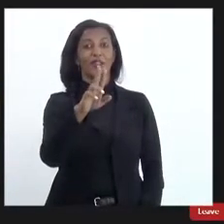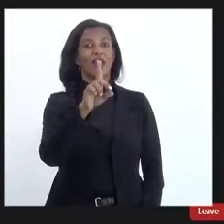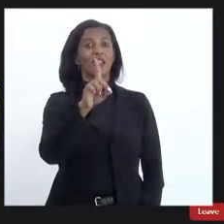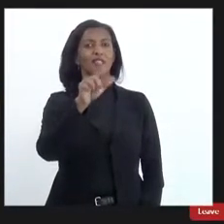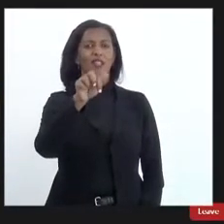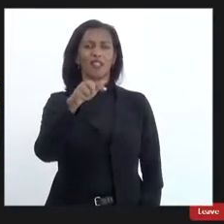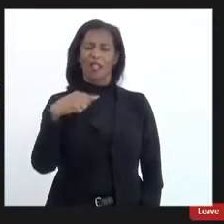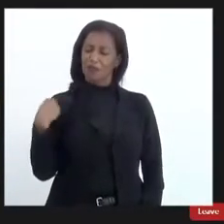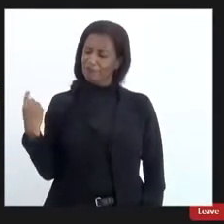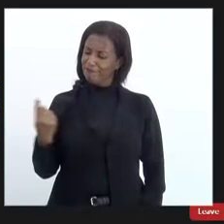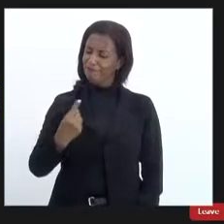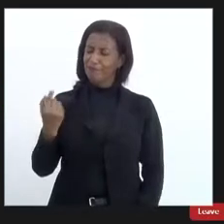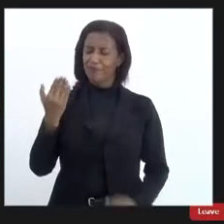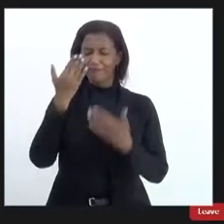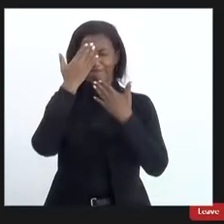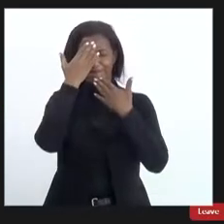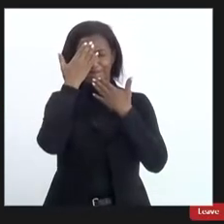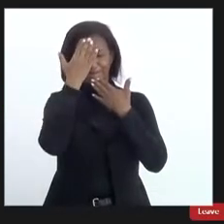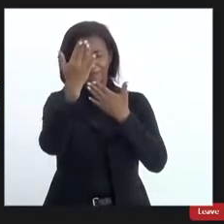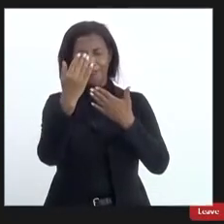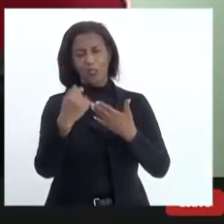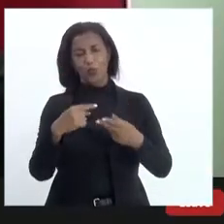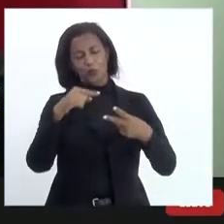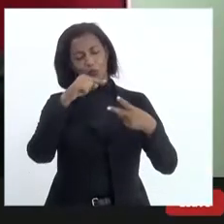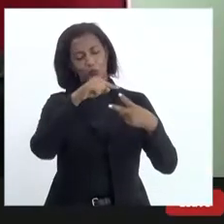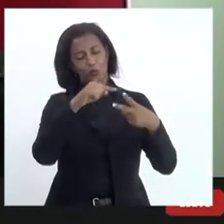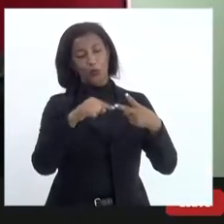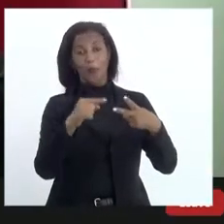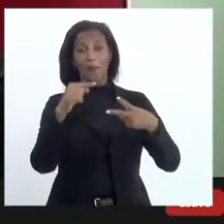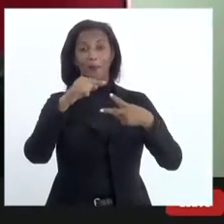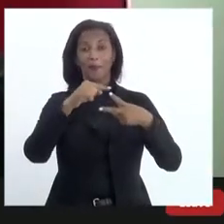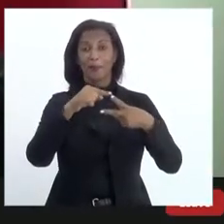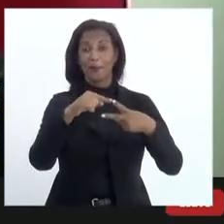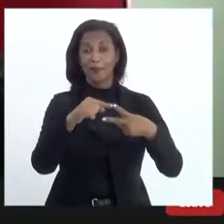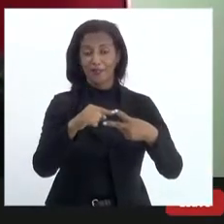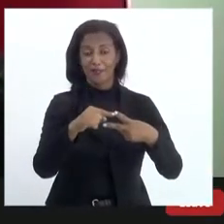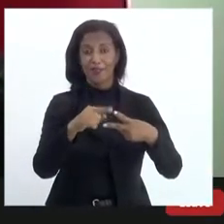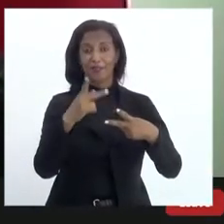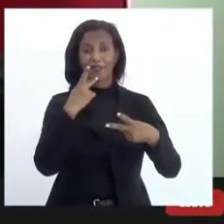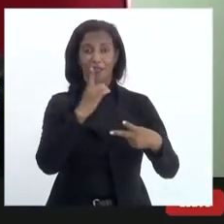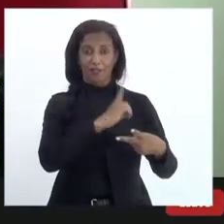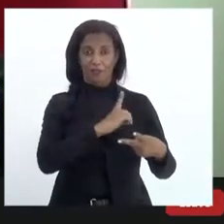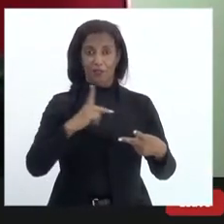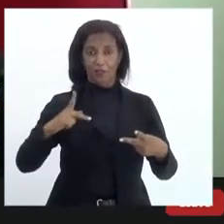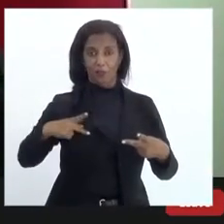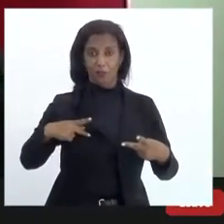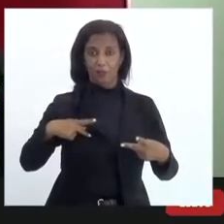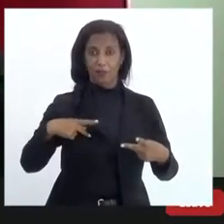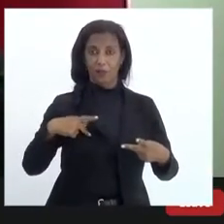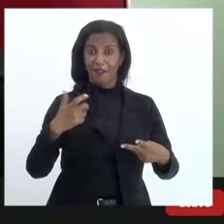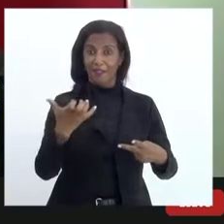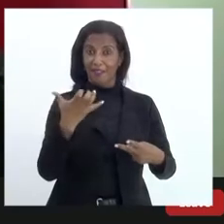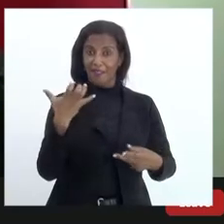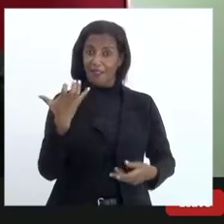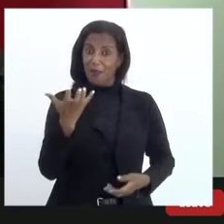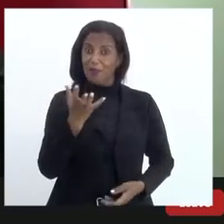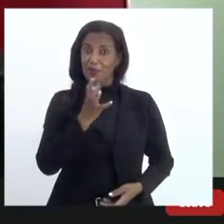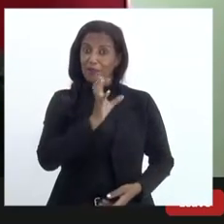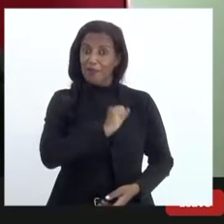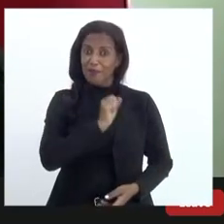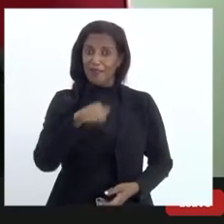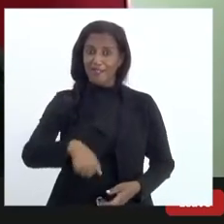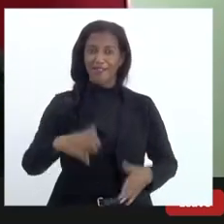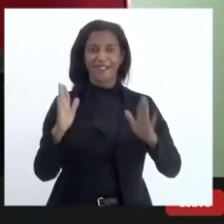que agradecemos. Eu quero fazer duas observações. Em primeiro lugar, dizer que a Defensoria Pública é muito querida nessa